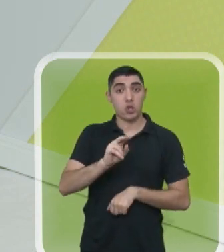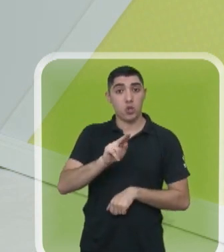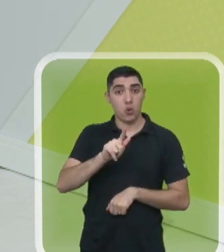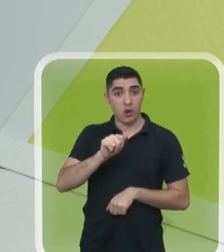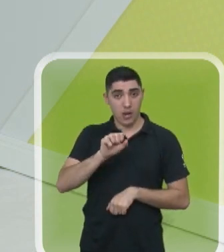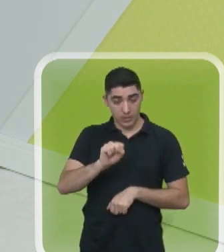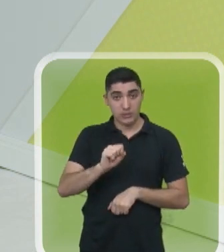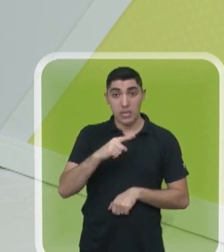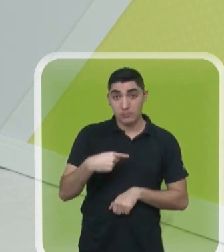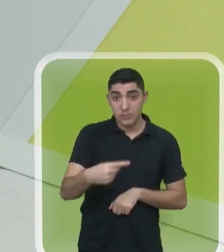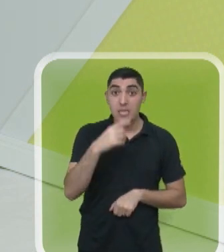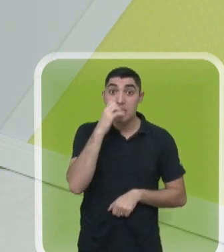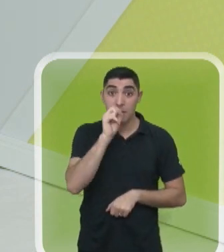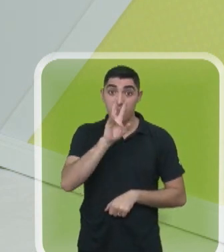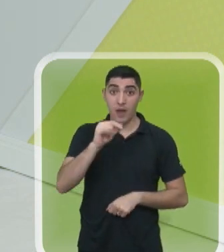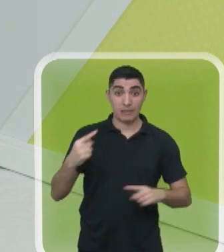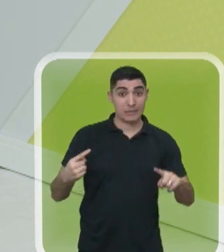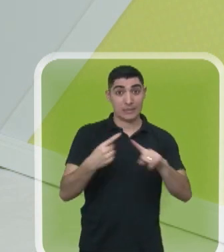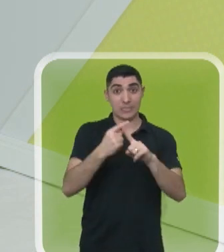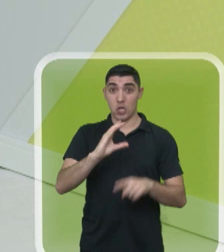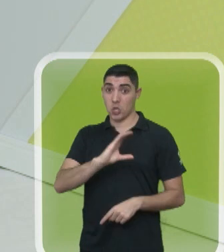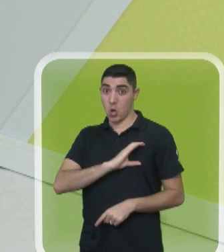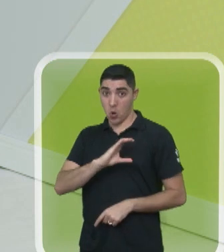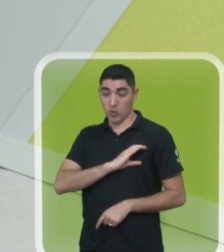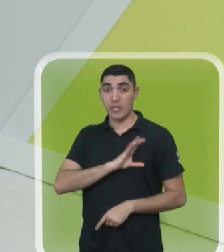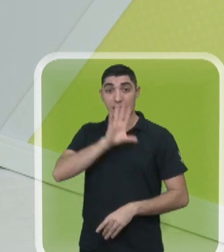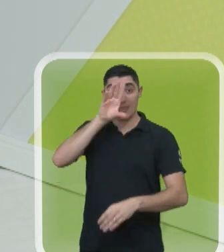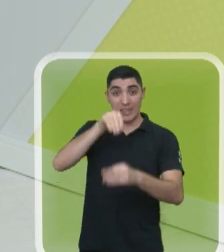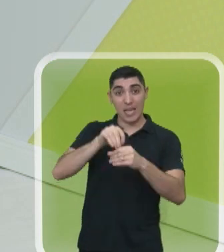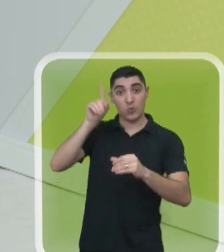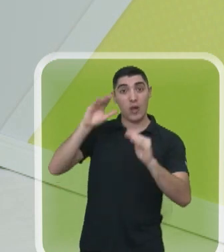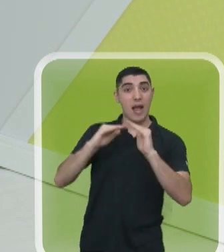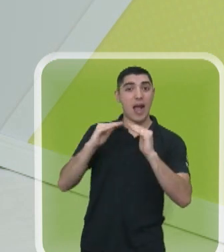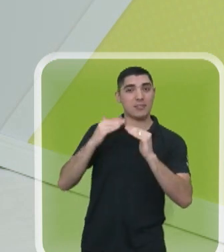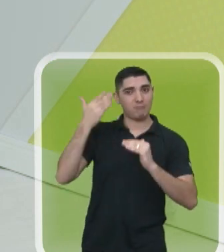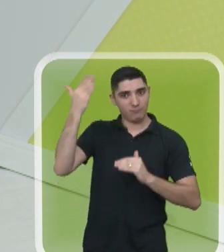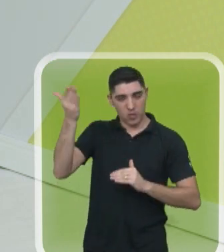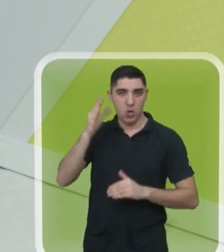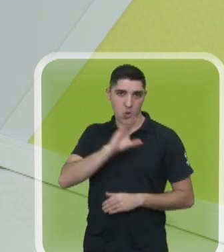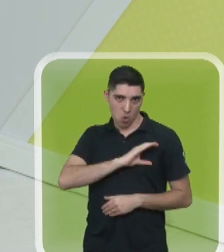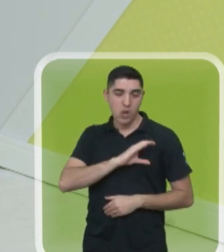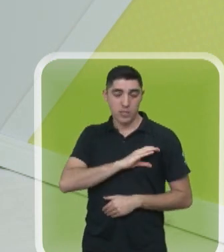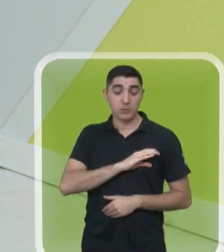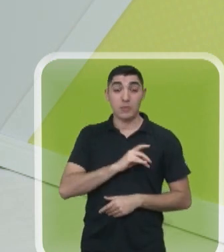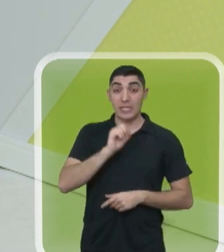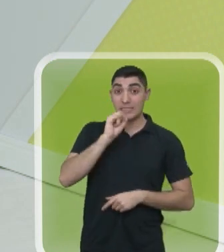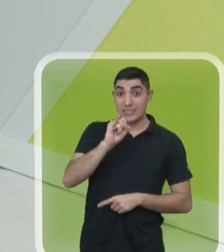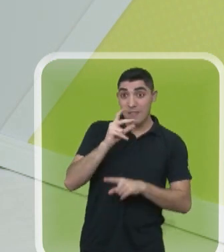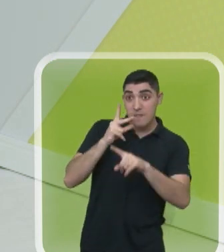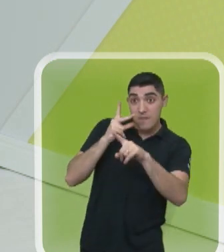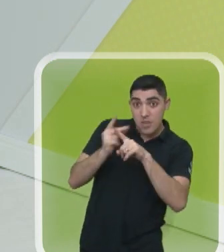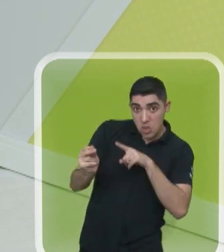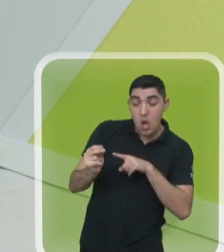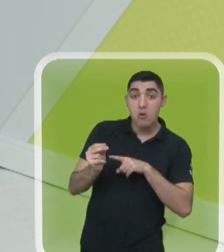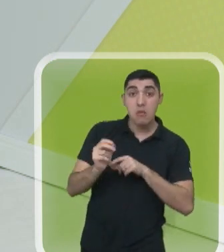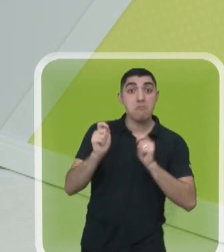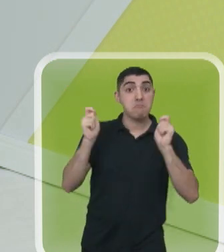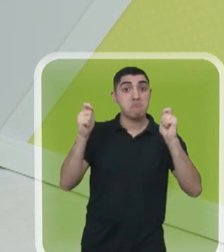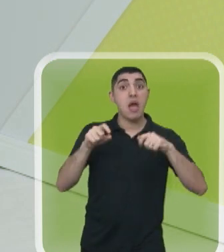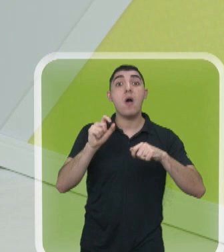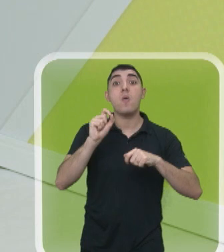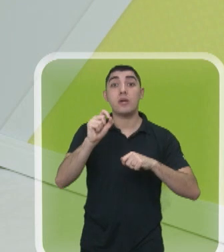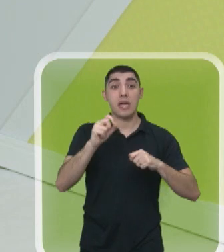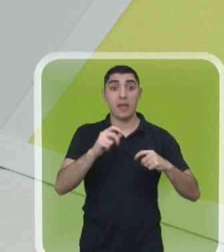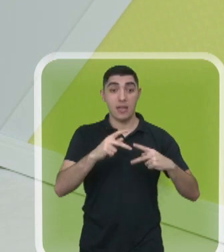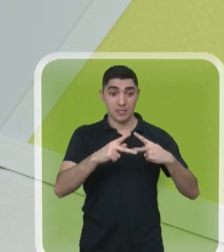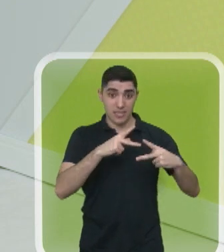no próximo sábado, onde enfrenta o Corinthians, no ginásio do Parque São Jorge. Uma vitória e combinações de resultados pode colocar o São José